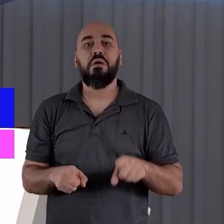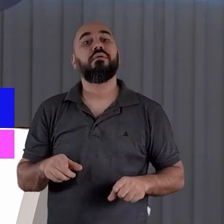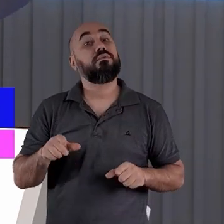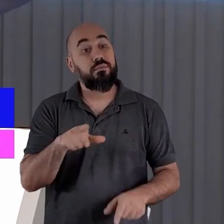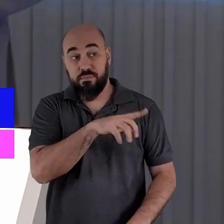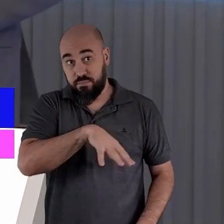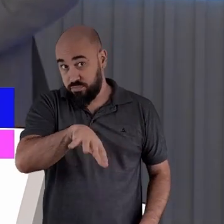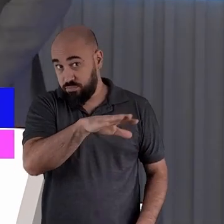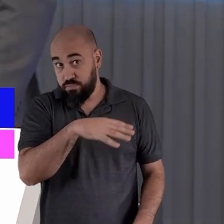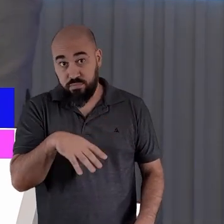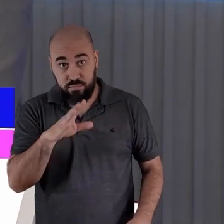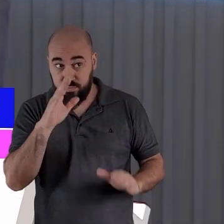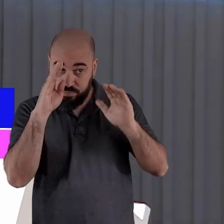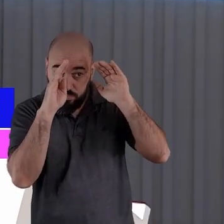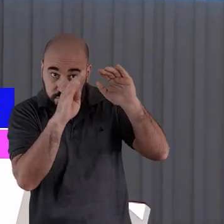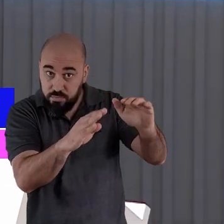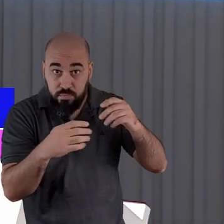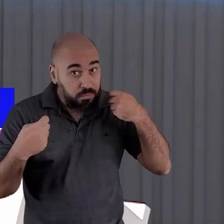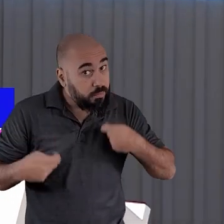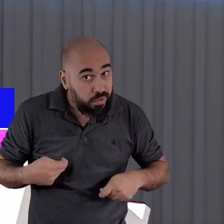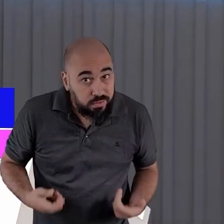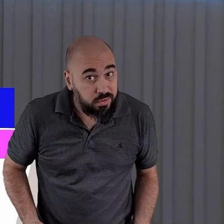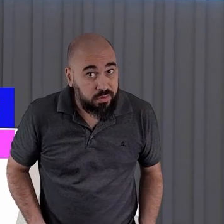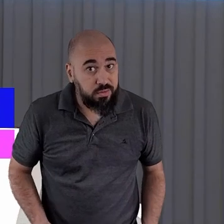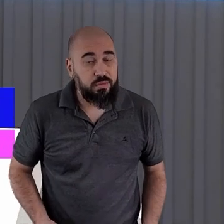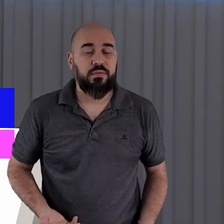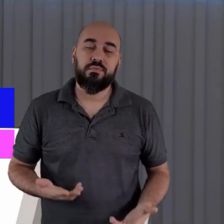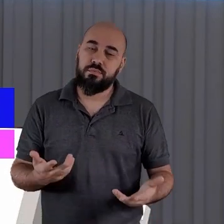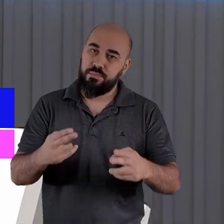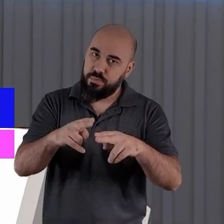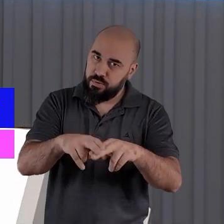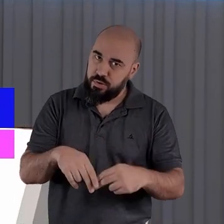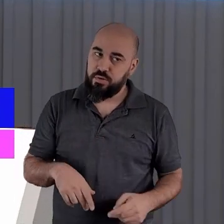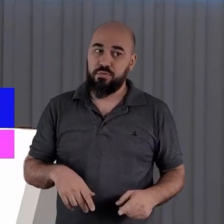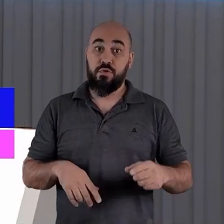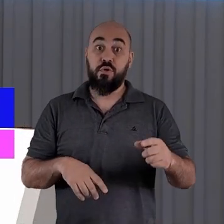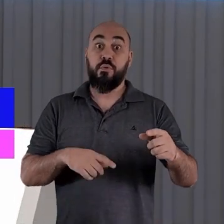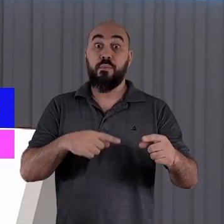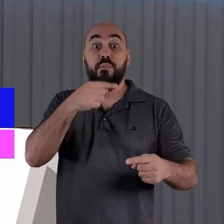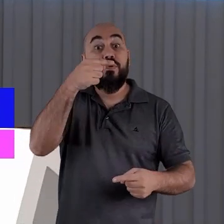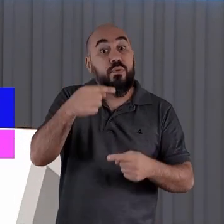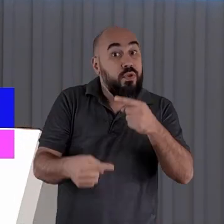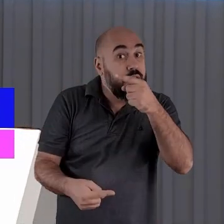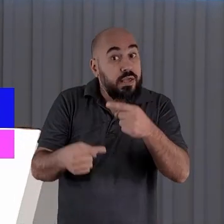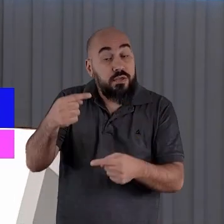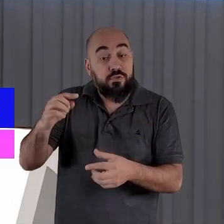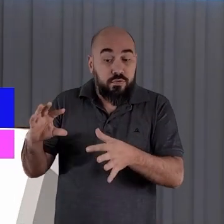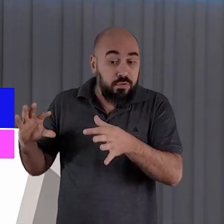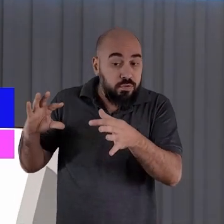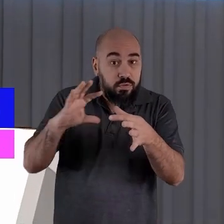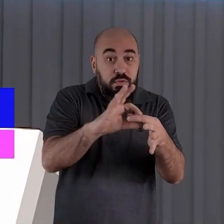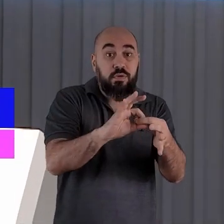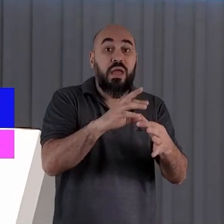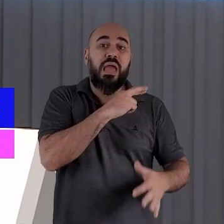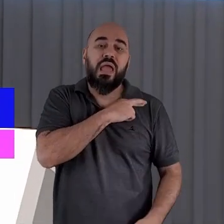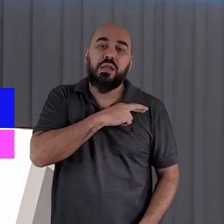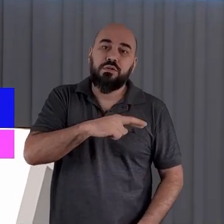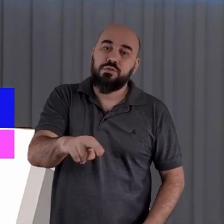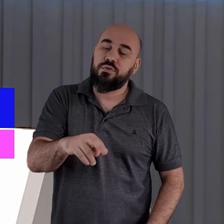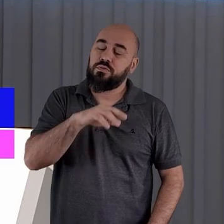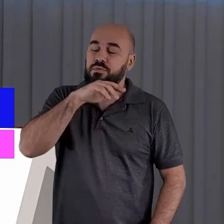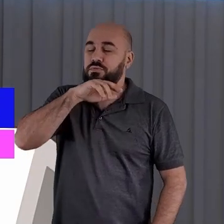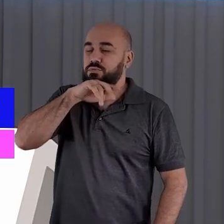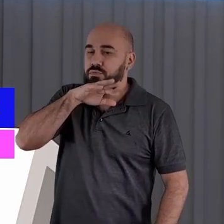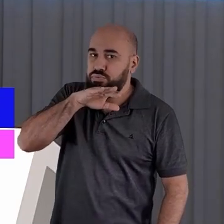e absoluta. E veja, quando nós temos um poder político somado a um poder religioso, ele é infinitamente